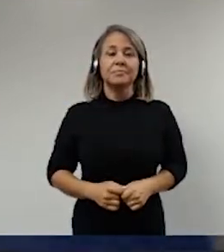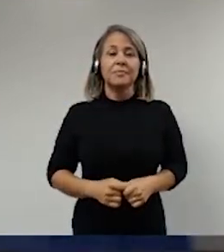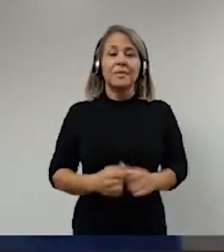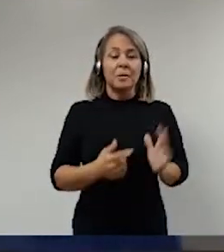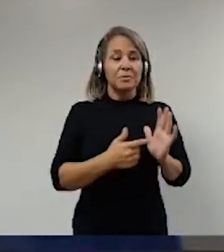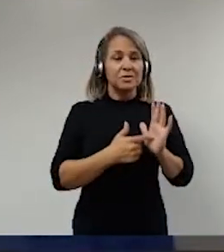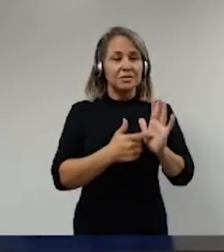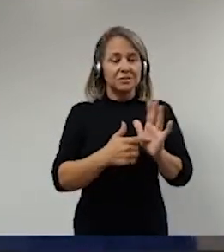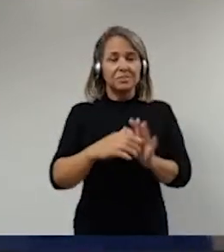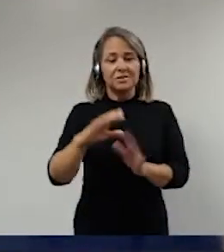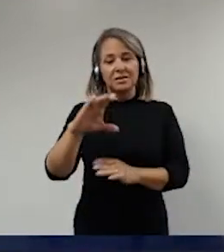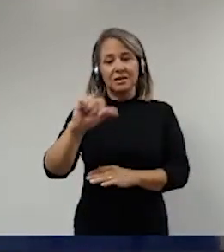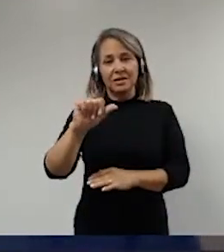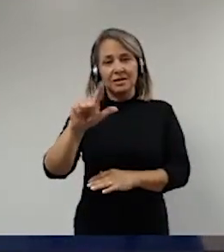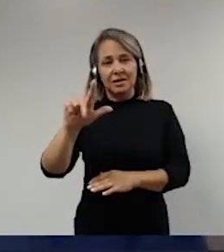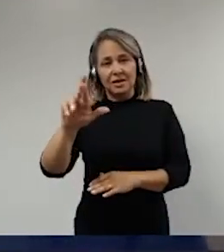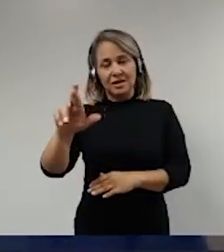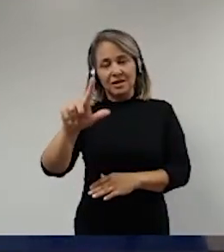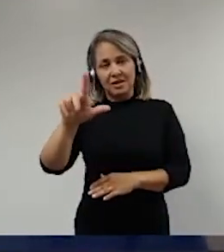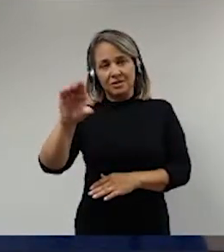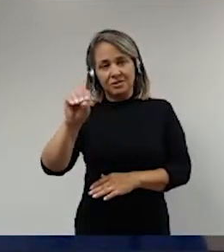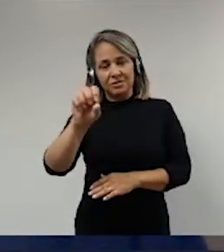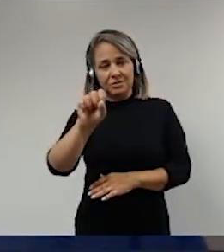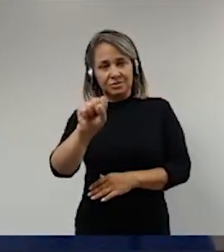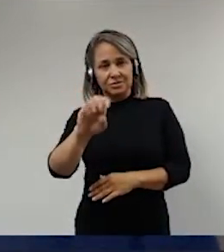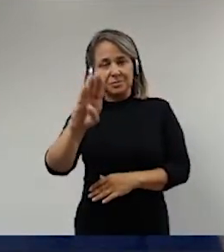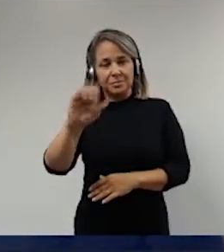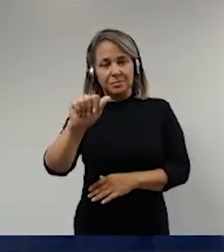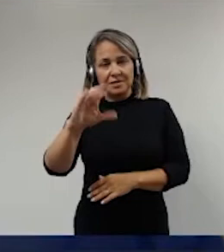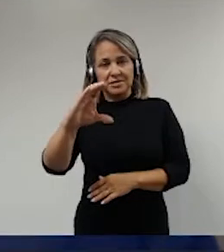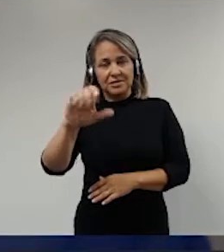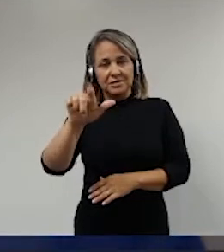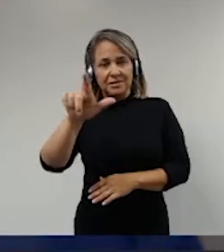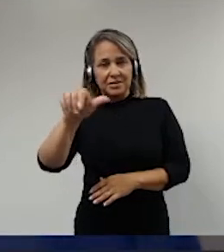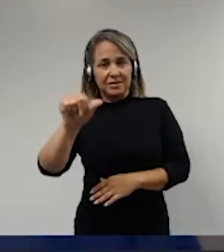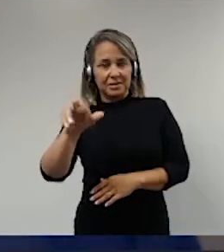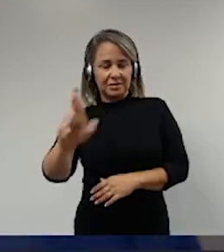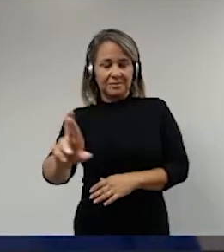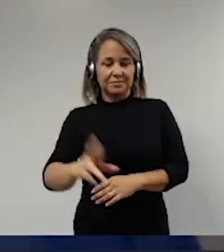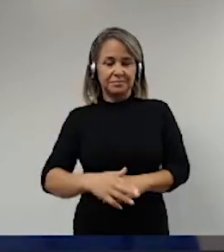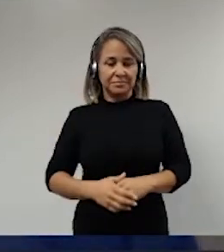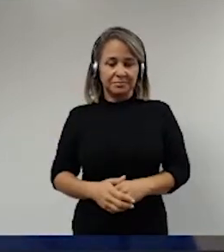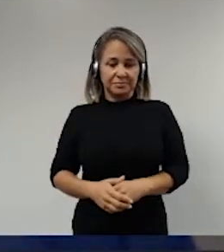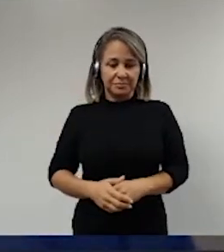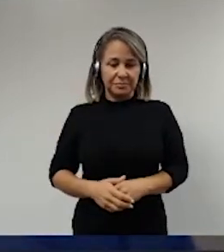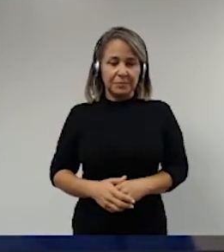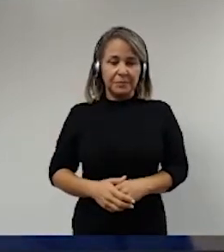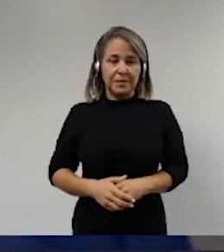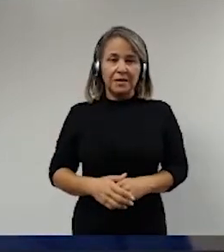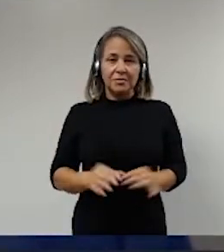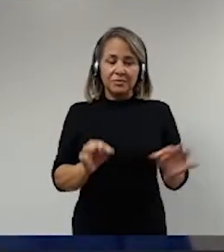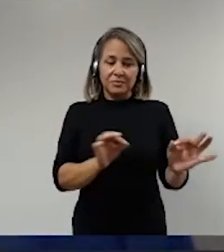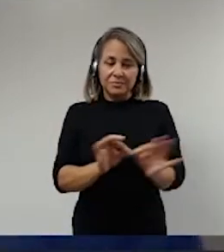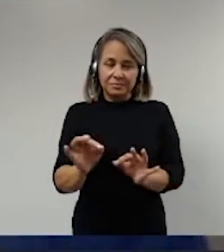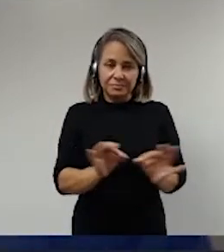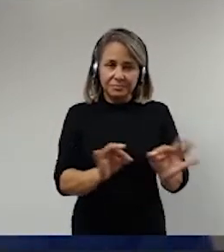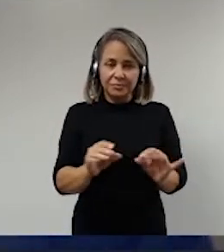Ricardo Bacelar, que nos fala, que vou conduzir os